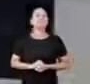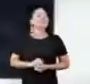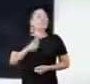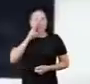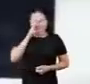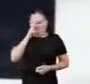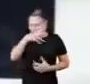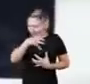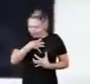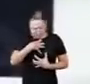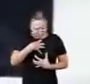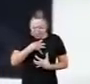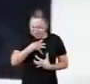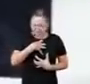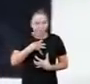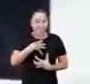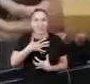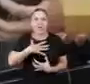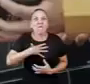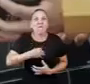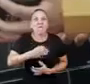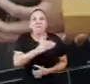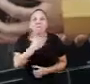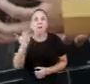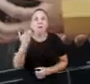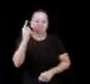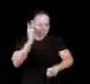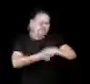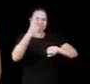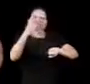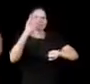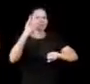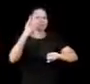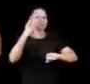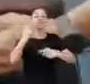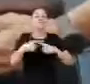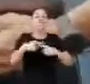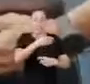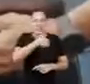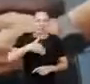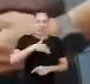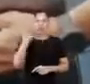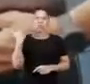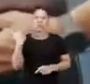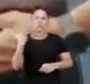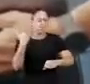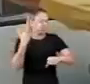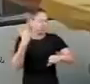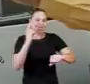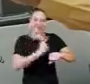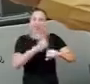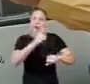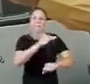Foi muito forte. E meu filho chegou a falecer na mesma hora, porque deu o efeito chicote